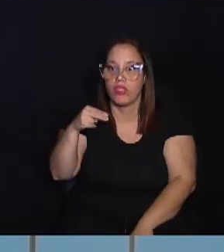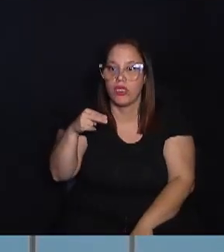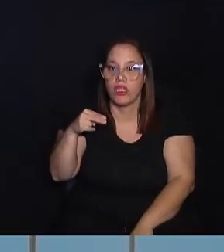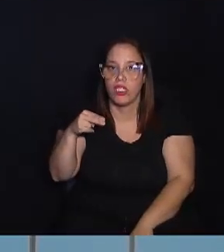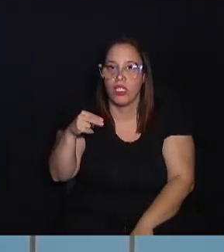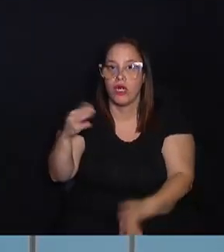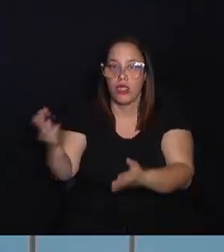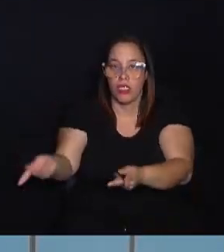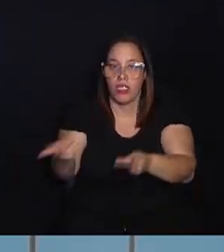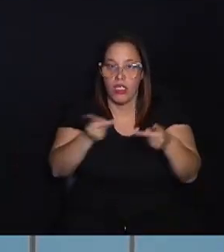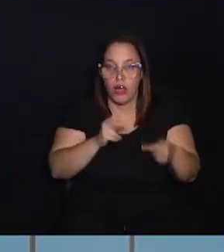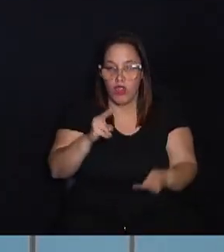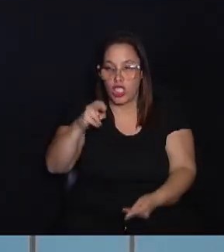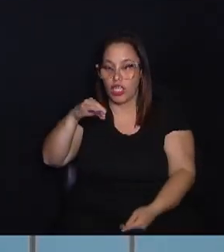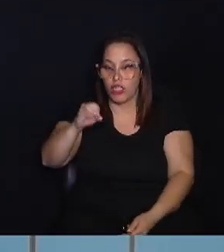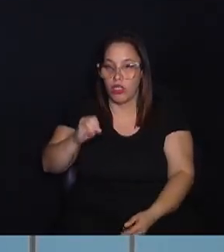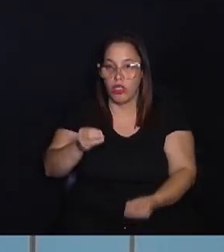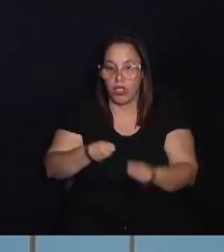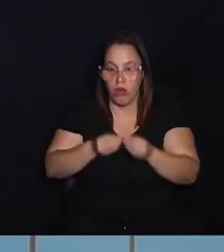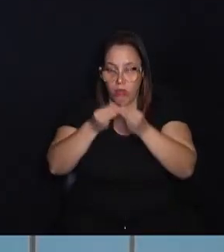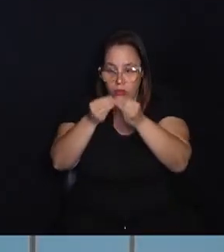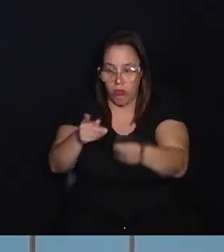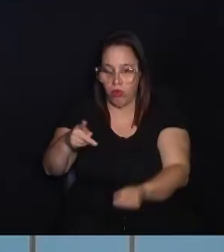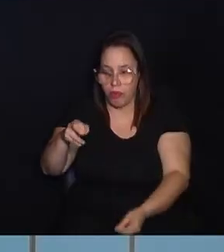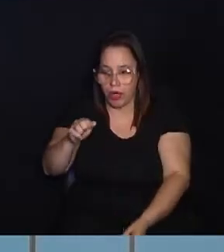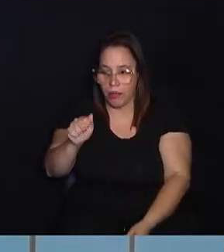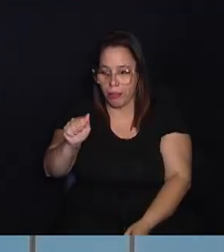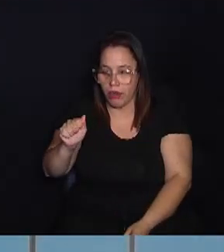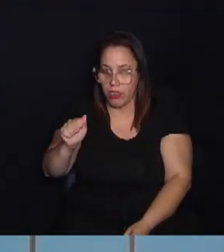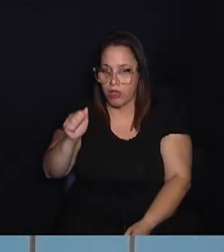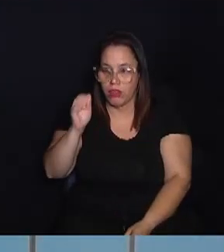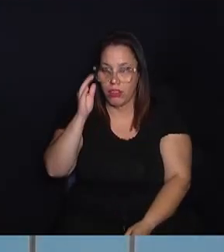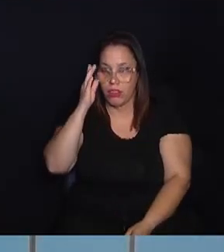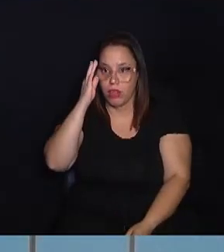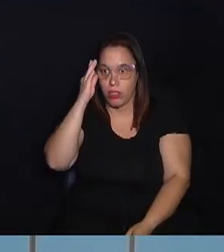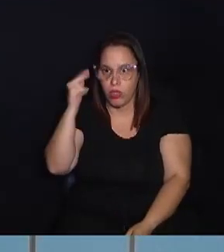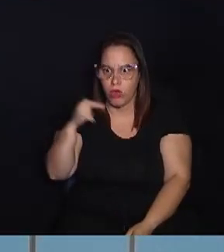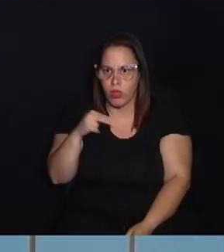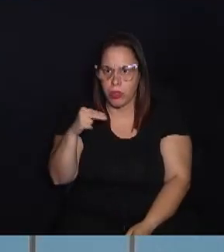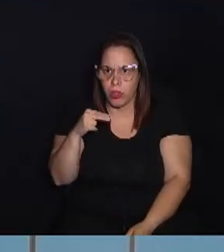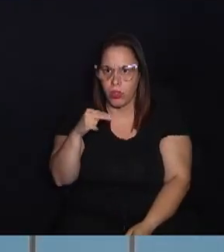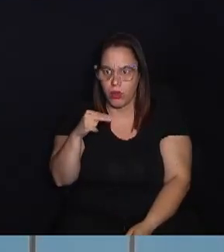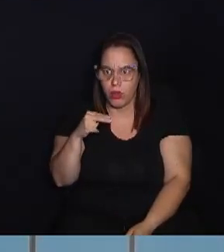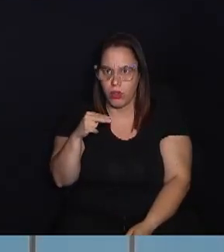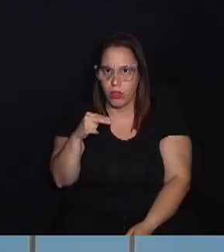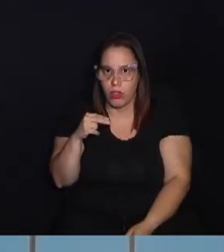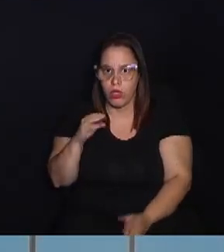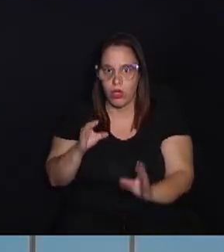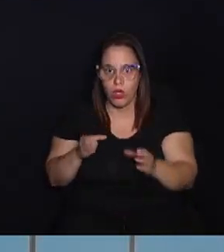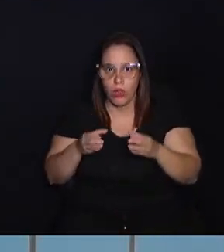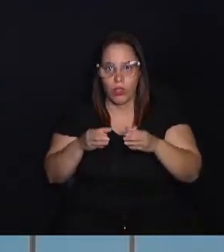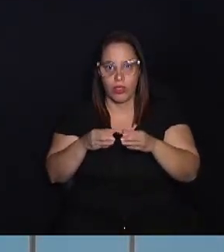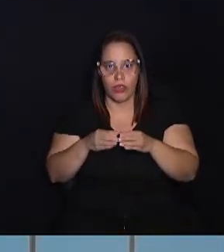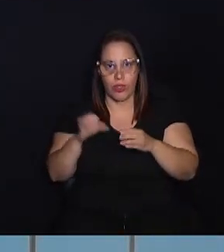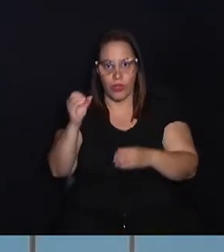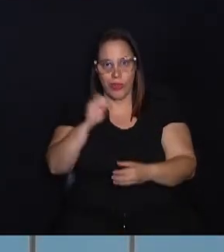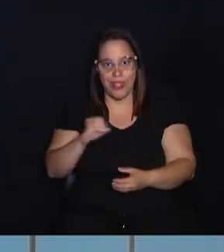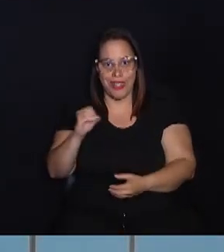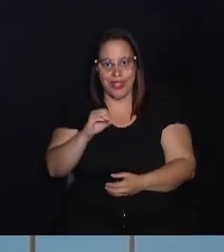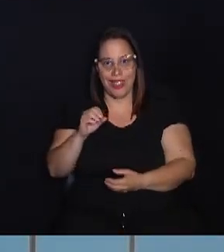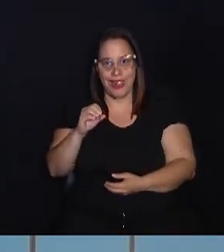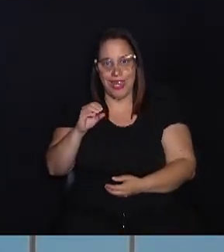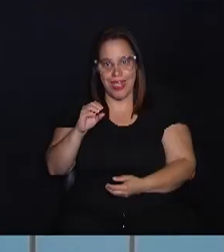ser convidado para ir no Vaticano para entregar para o Papa o negócio. Ele falou, novembro? Pô, o nosso congresso é em outubro. Eu falei, ô